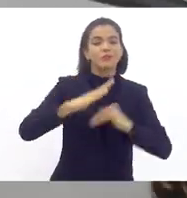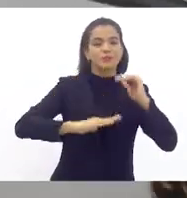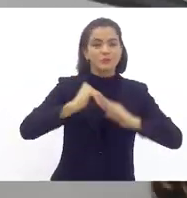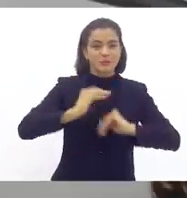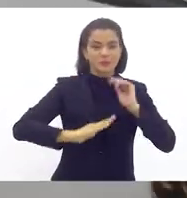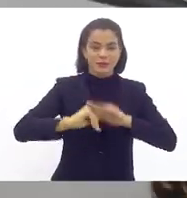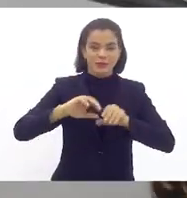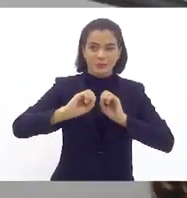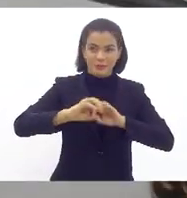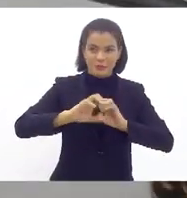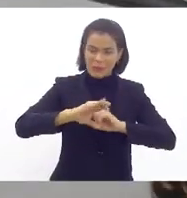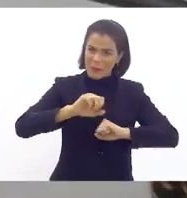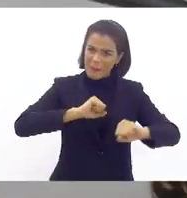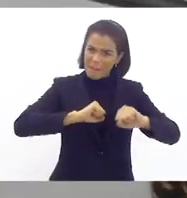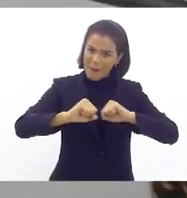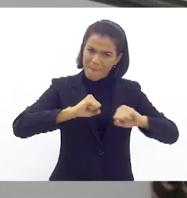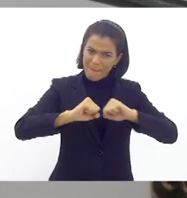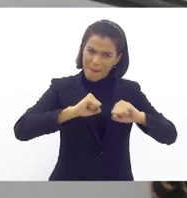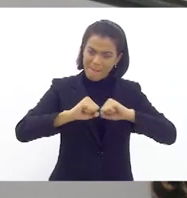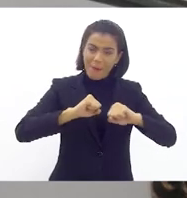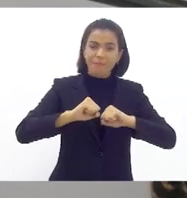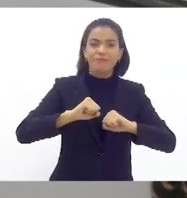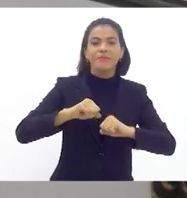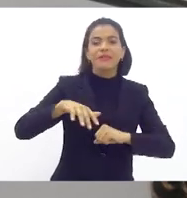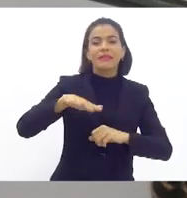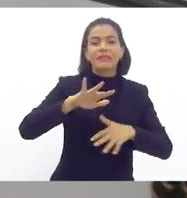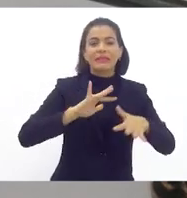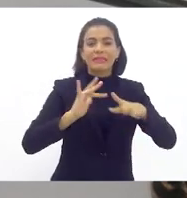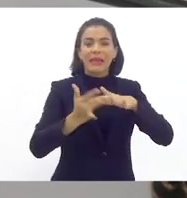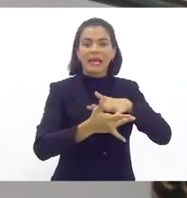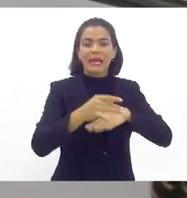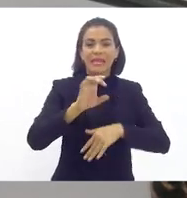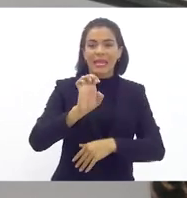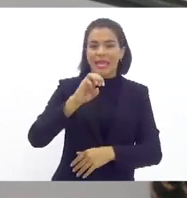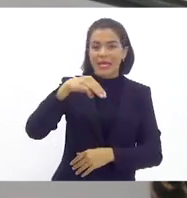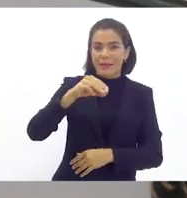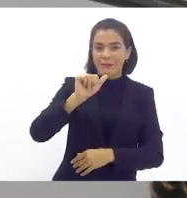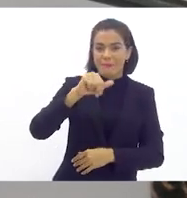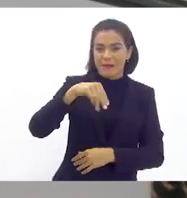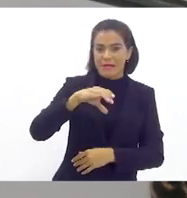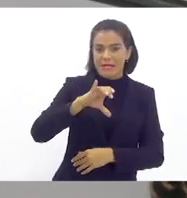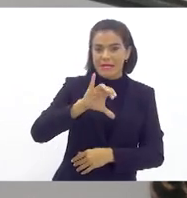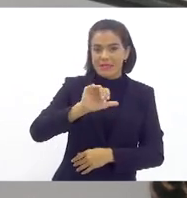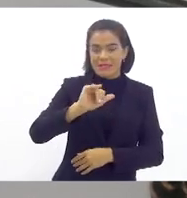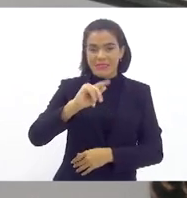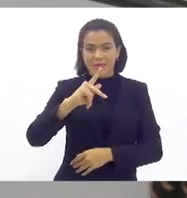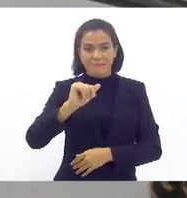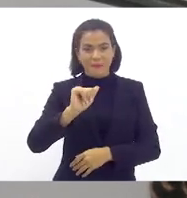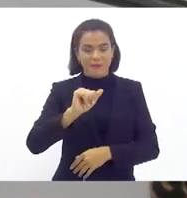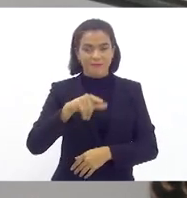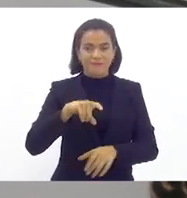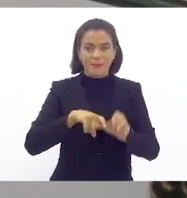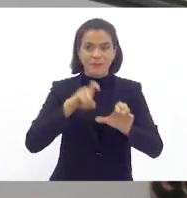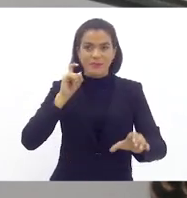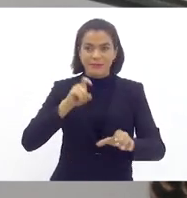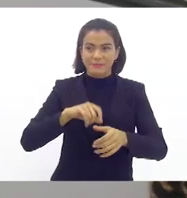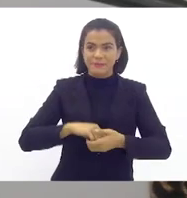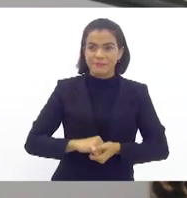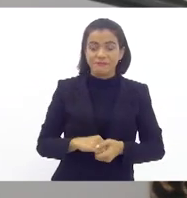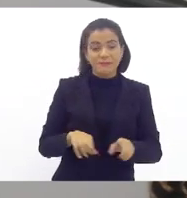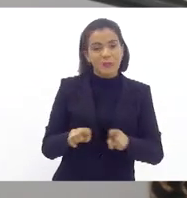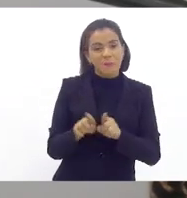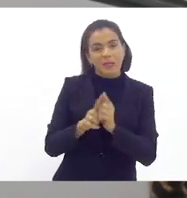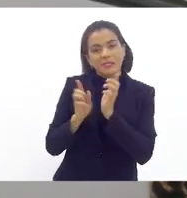também militante da Rede Emancipa, mas eu quero aproveitar a oportunidade para colocar e informar aqui e